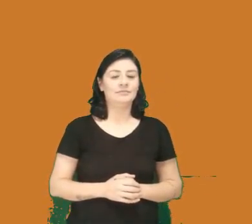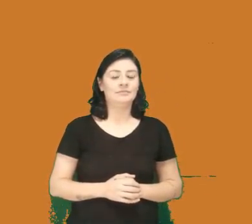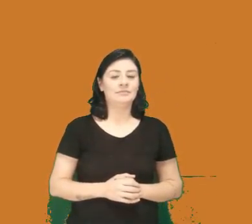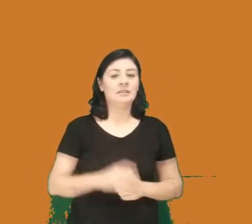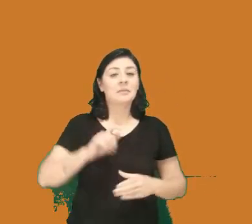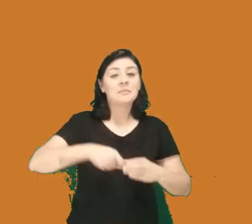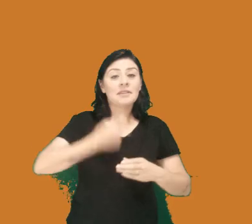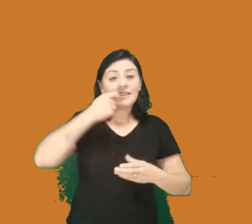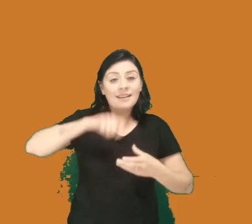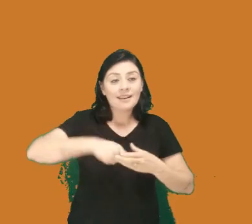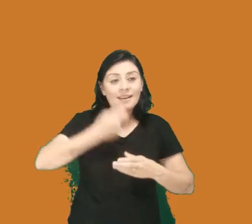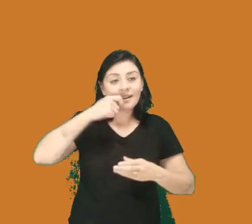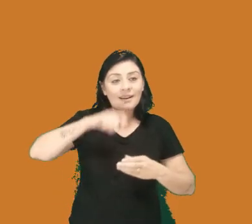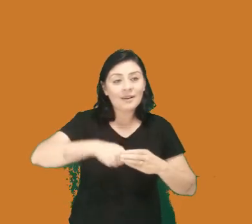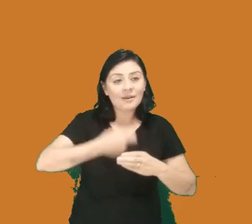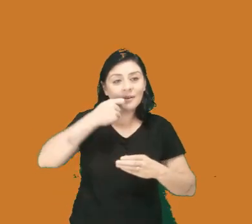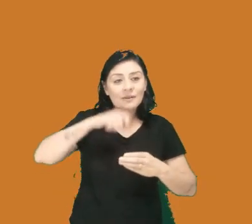Mingau.